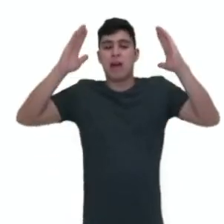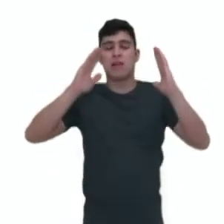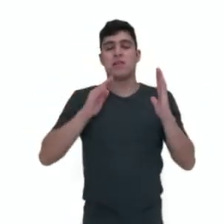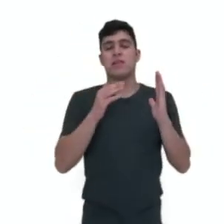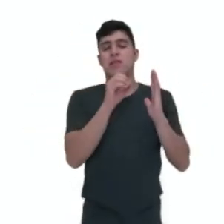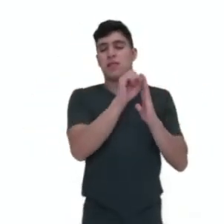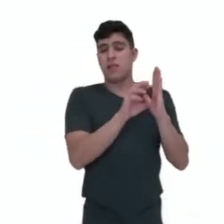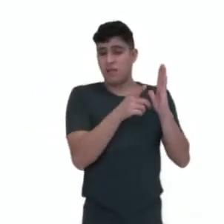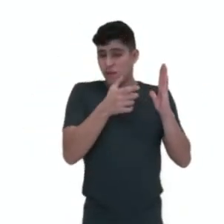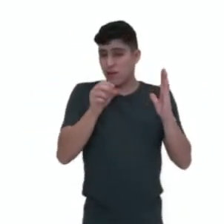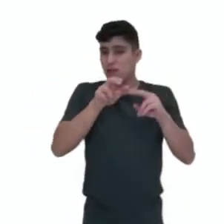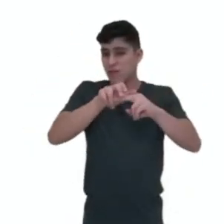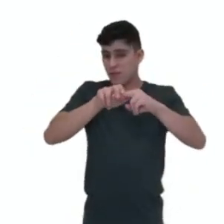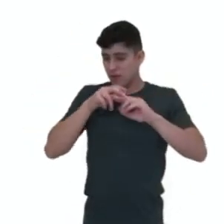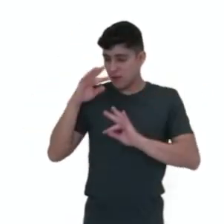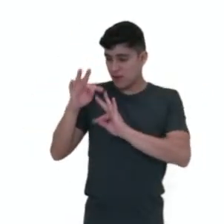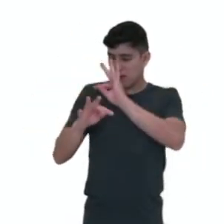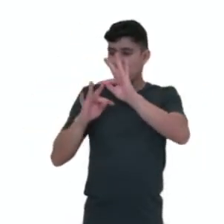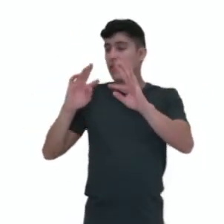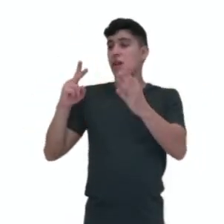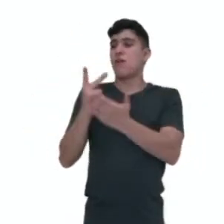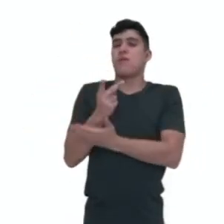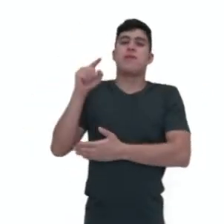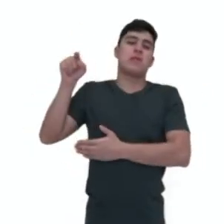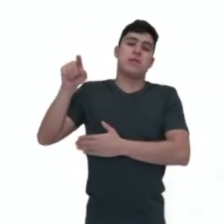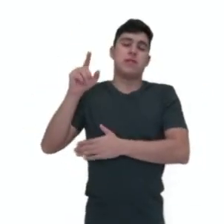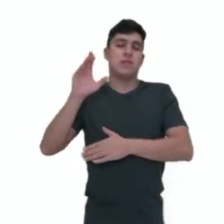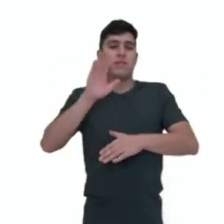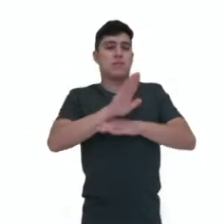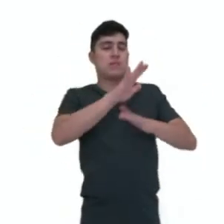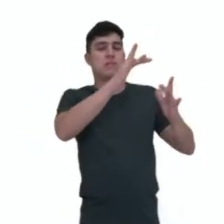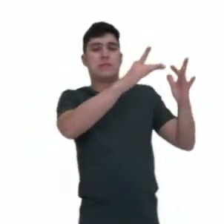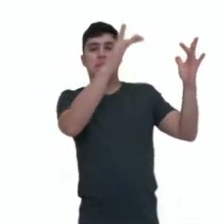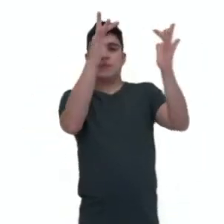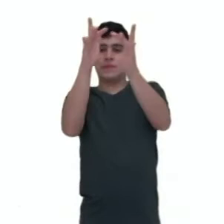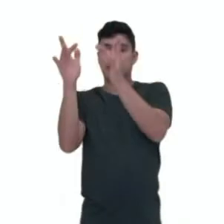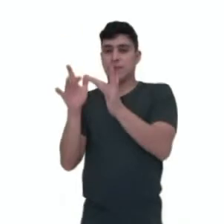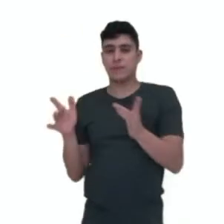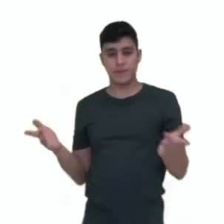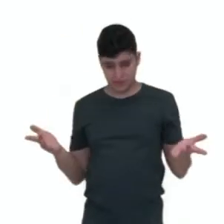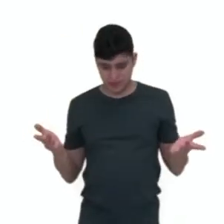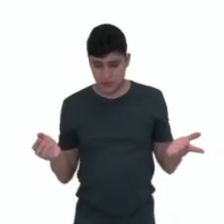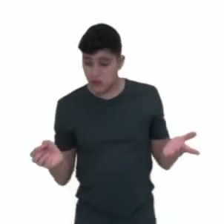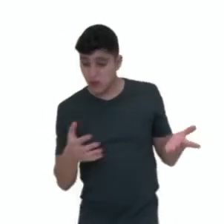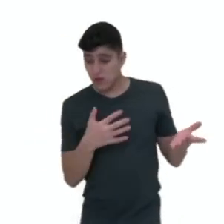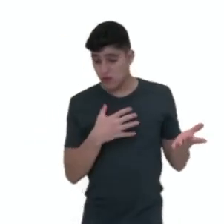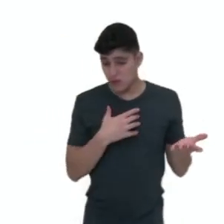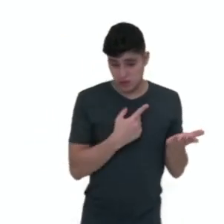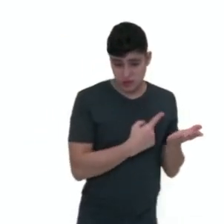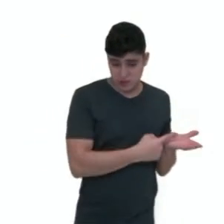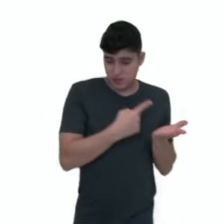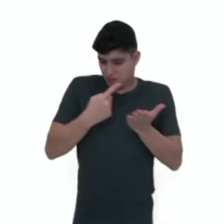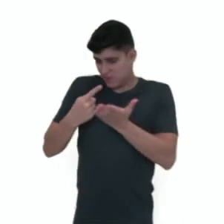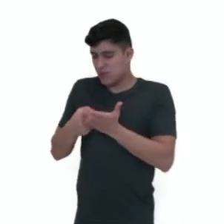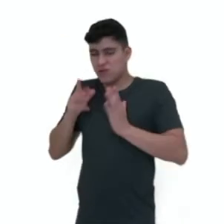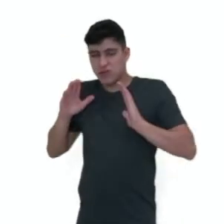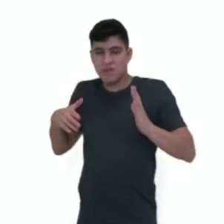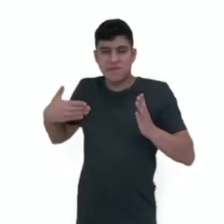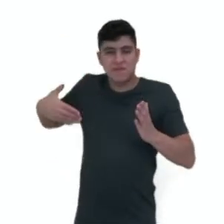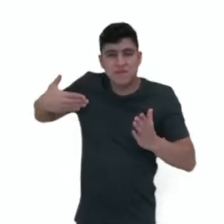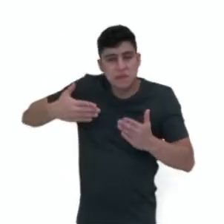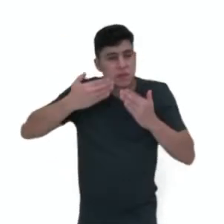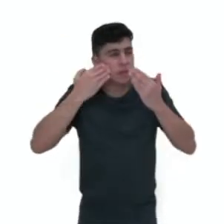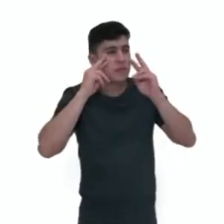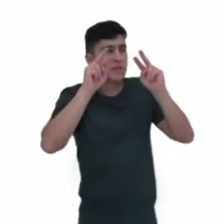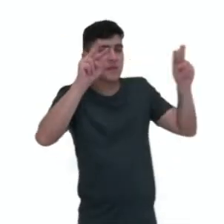das novas tecnologias e justamente desses novos acordos que nós vimos.